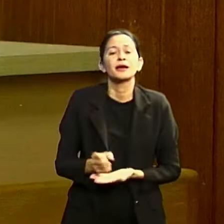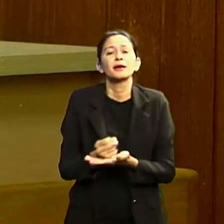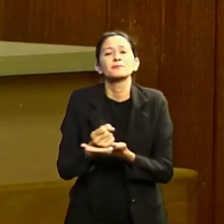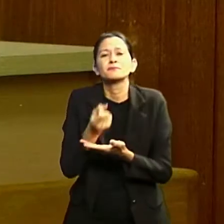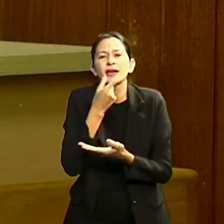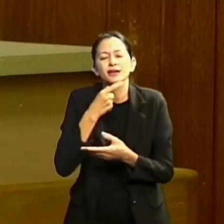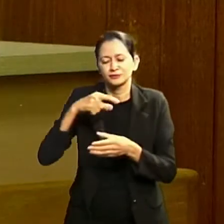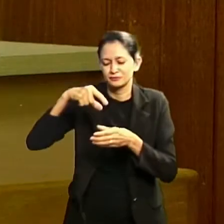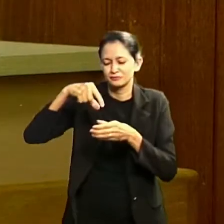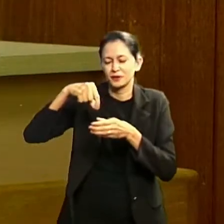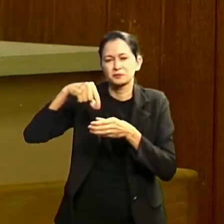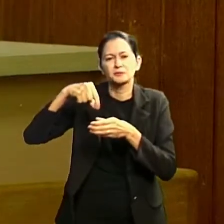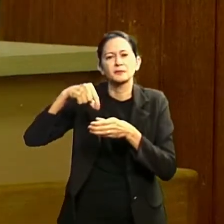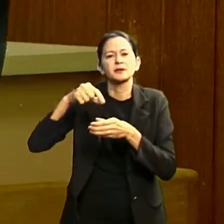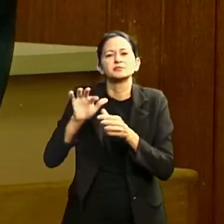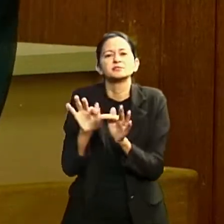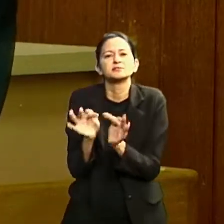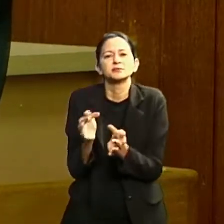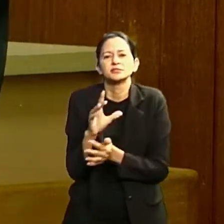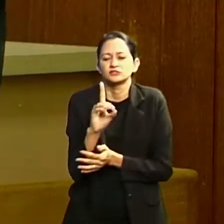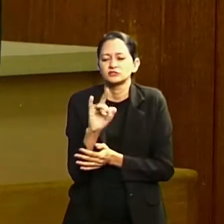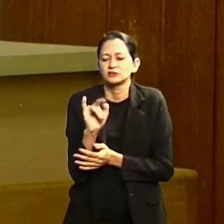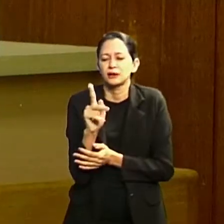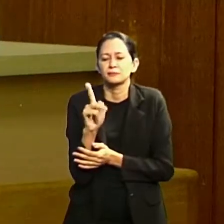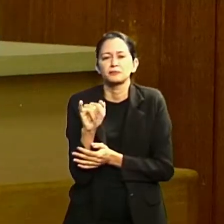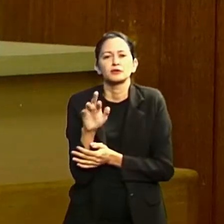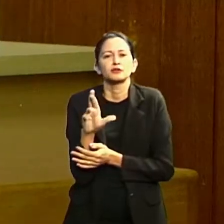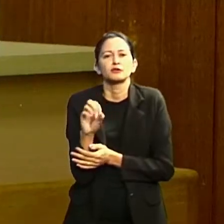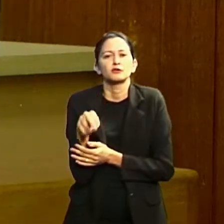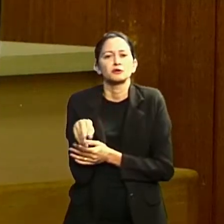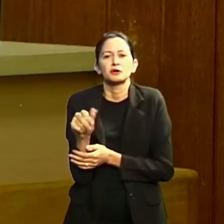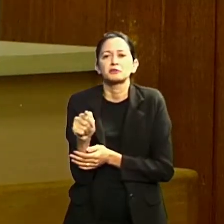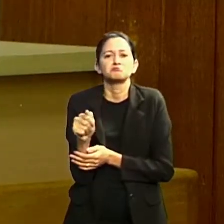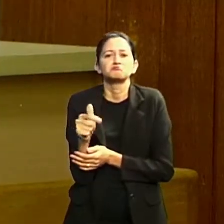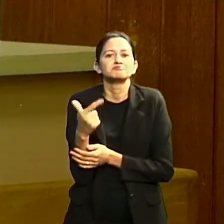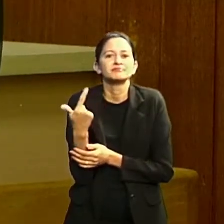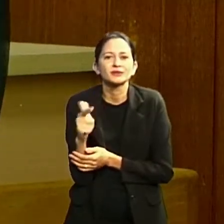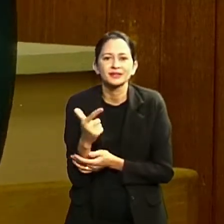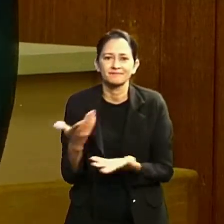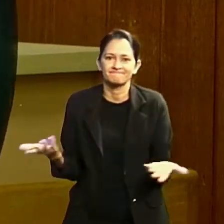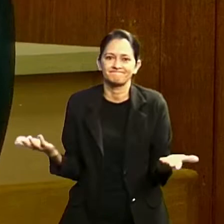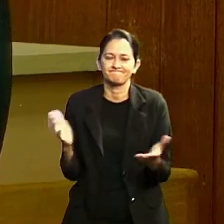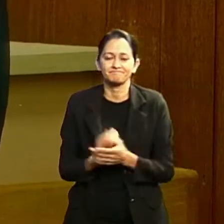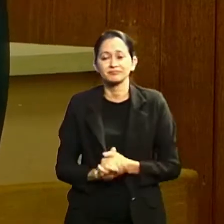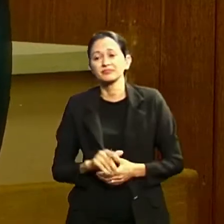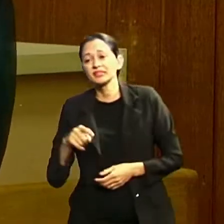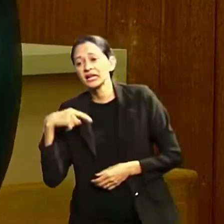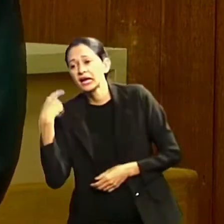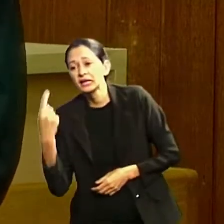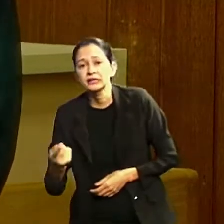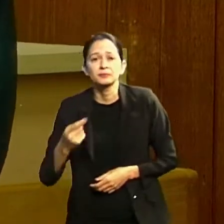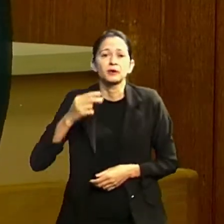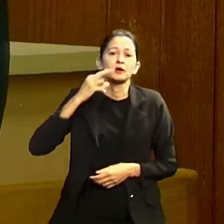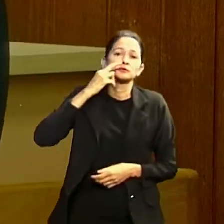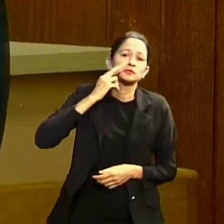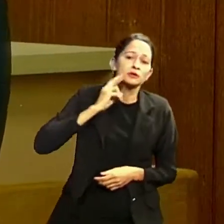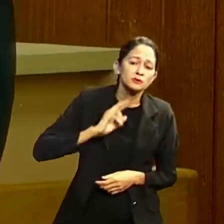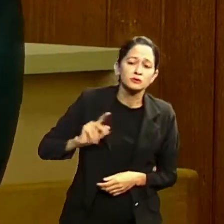dipirona, é um absurdo, nós não temos. E aí vem a prefeitura, vem o prefeito de